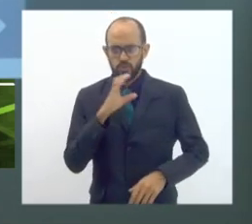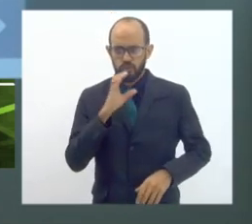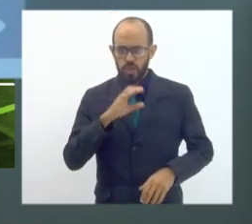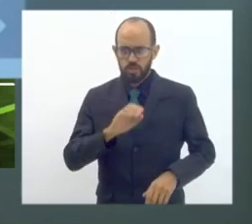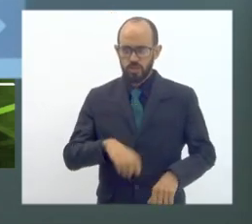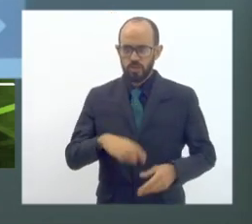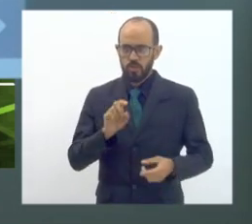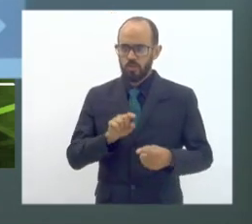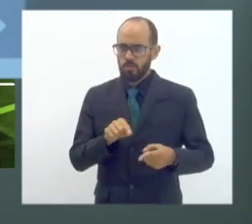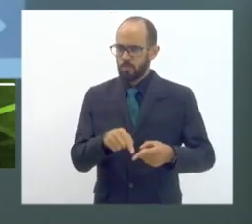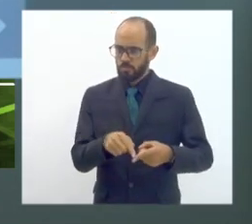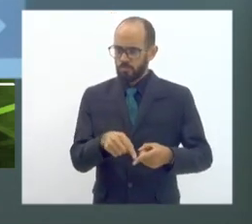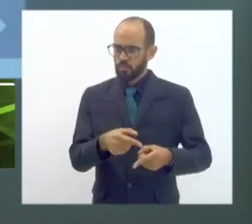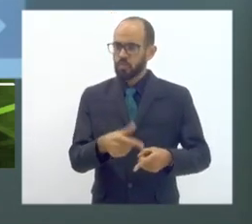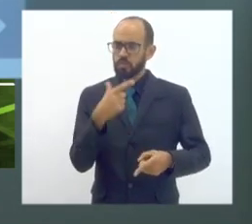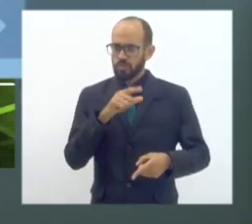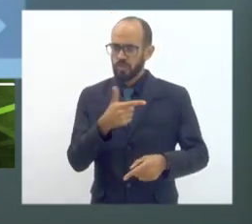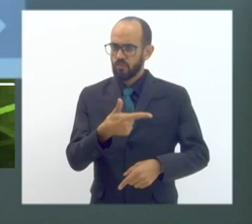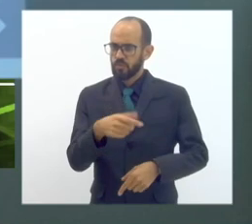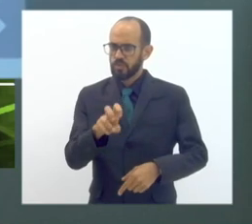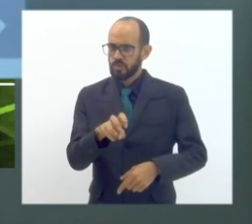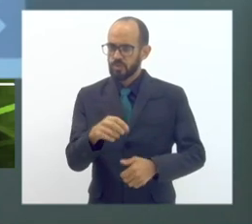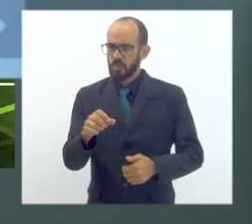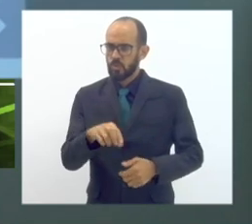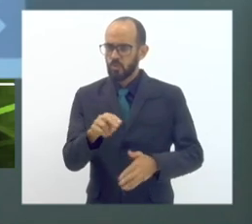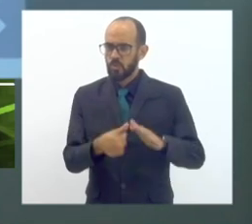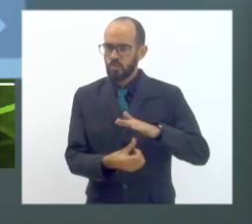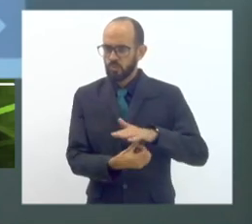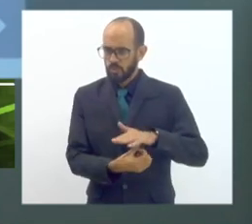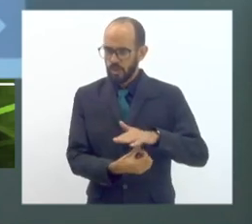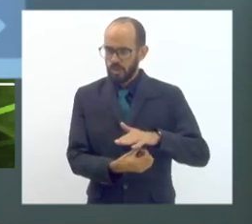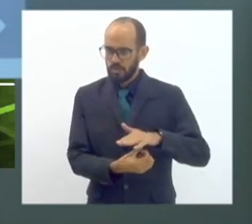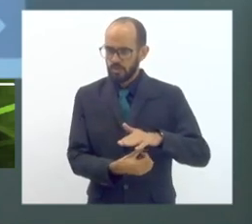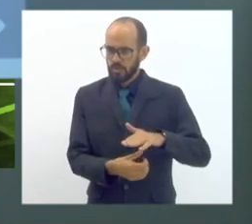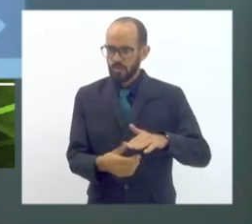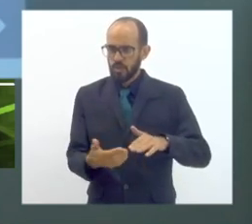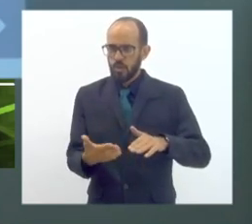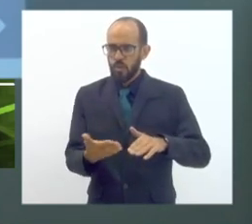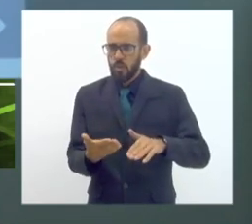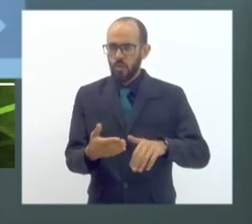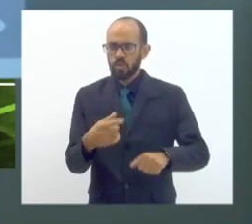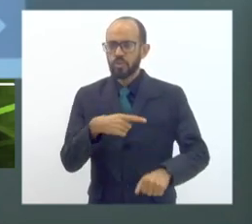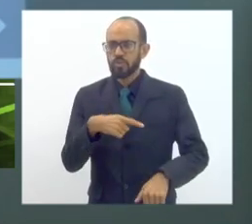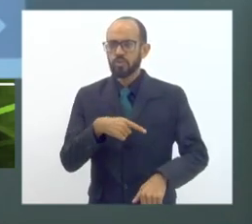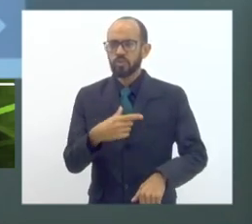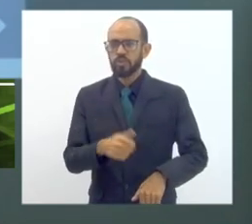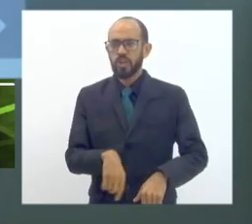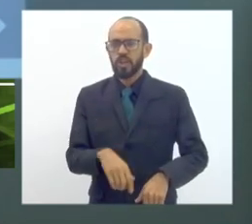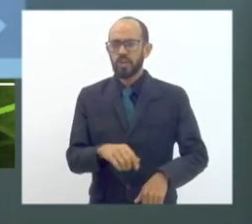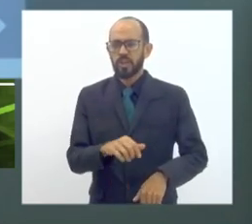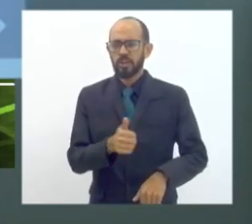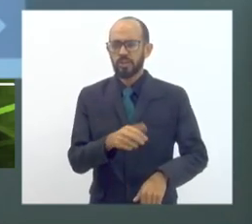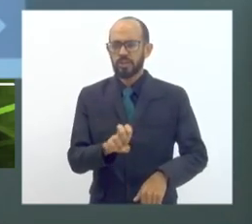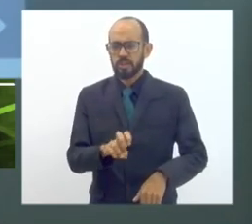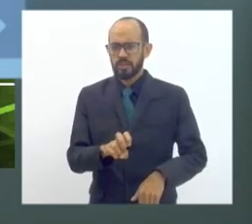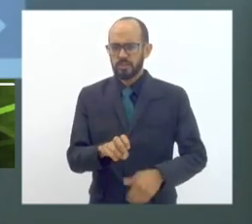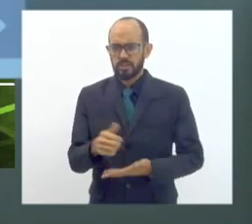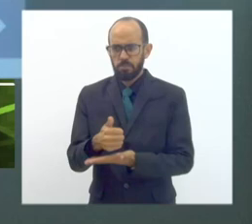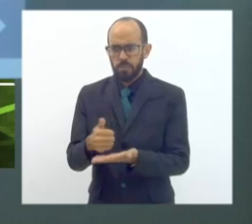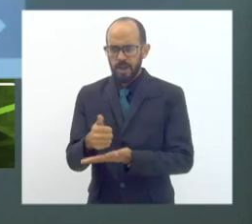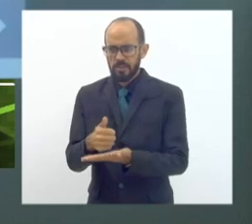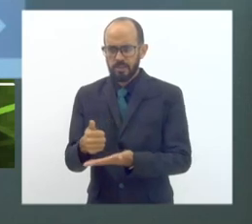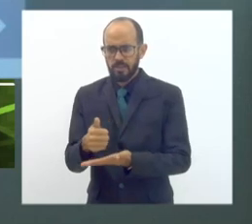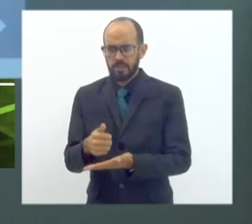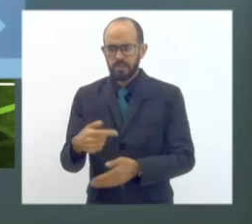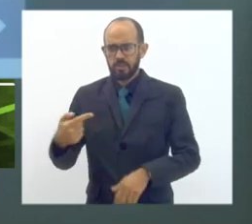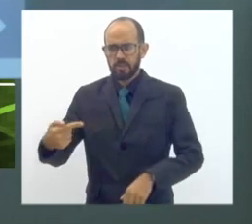de chegar a 25 unidades de suporte. Nessas 21 que estão rodando hoje, 24 horas, são 15 unidades de suporte básicas e